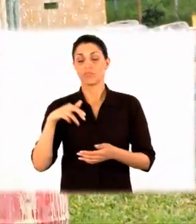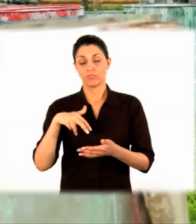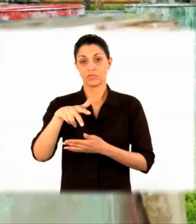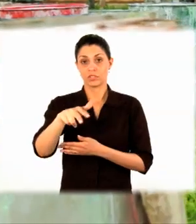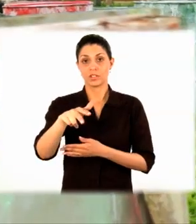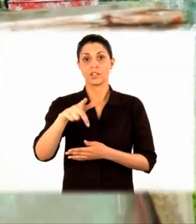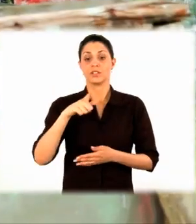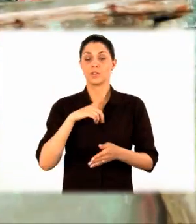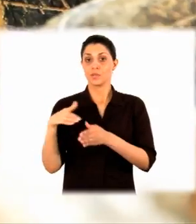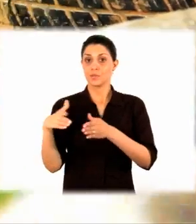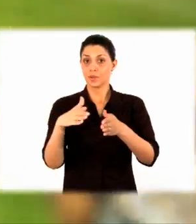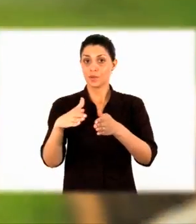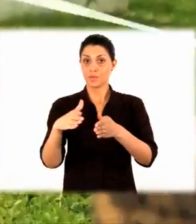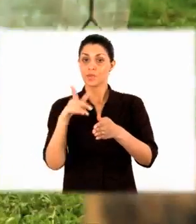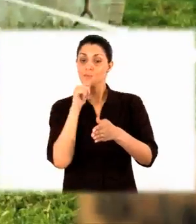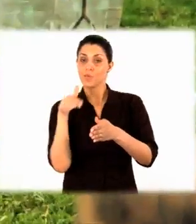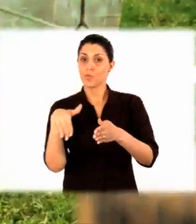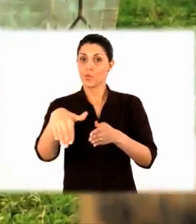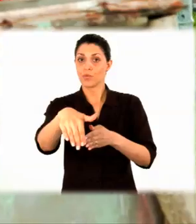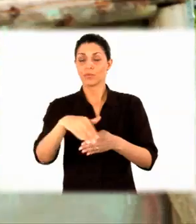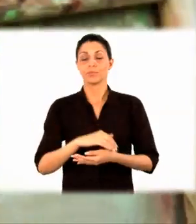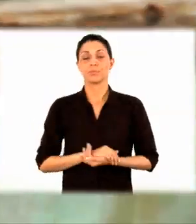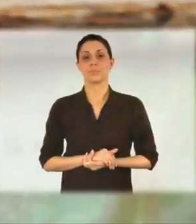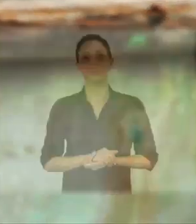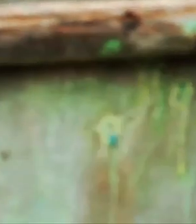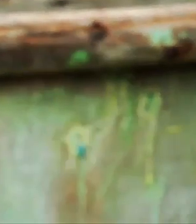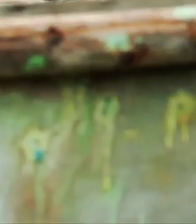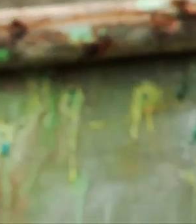vermelho pelo caminho à margem do rio.